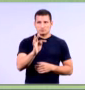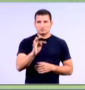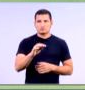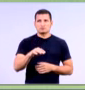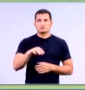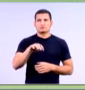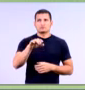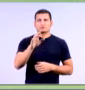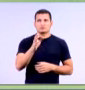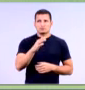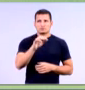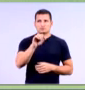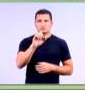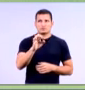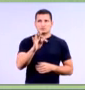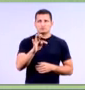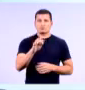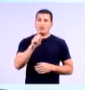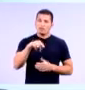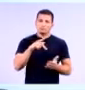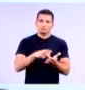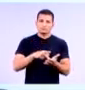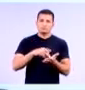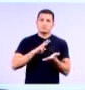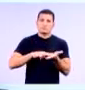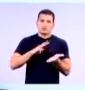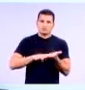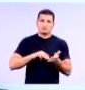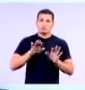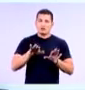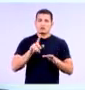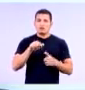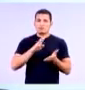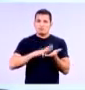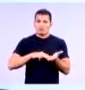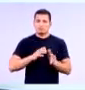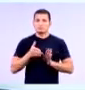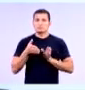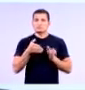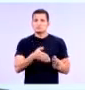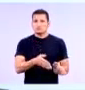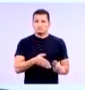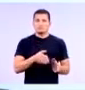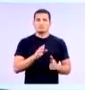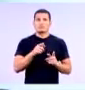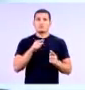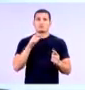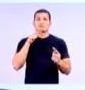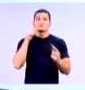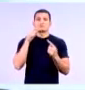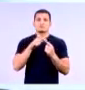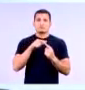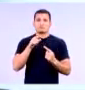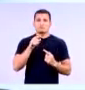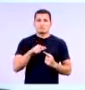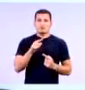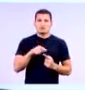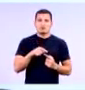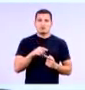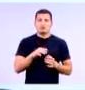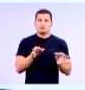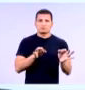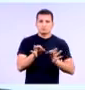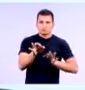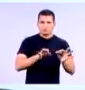verdade, são métodos. Só que são métodos bem específicos, cujo objetivo é justamente manipular